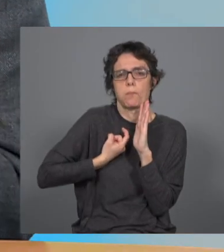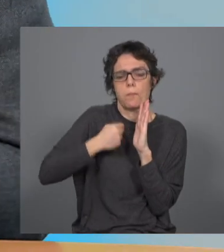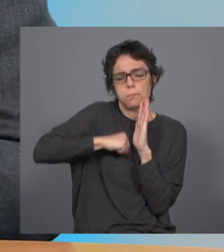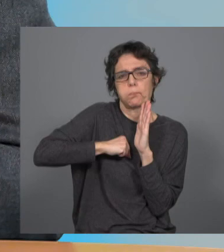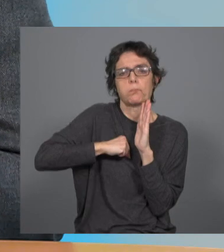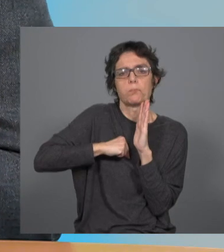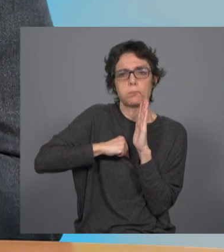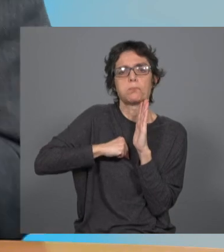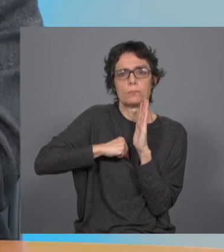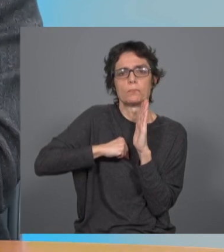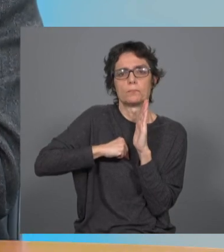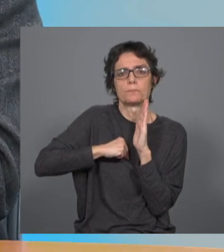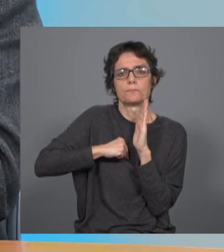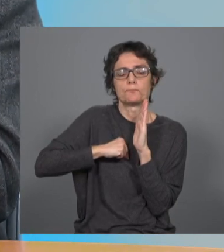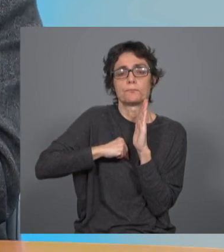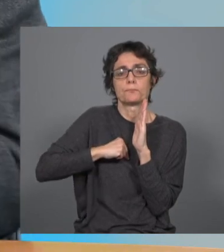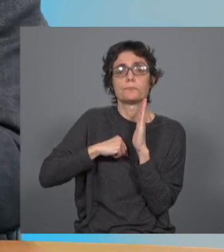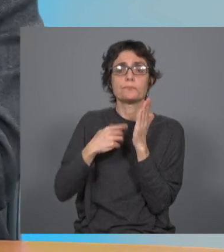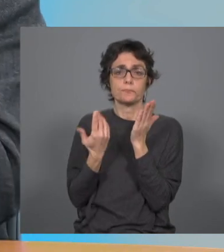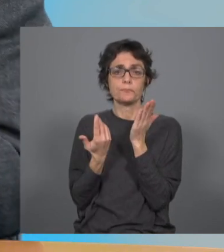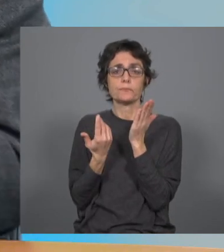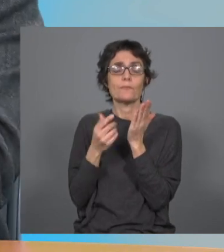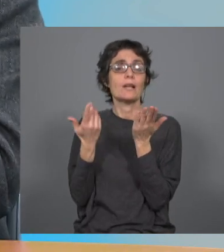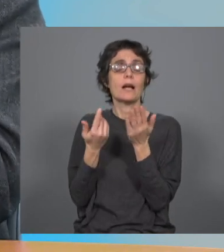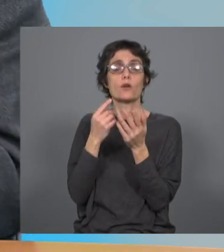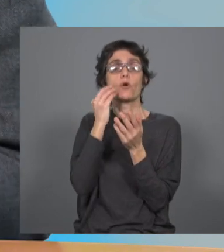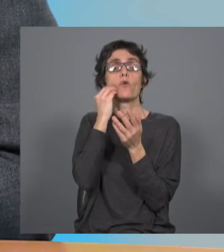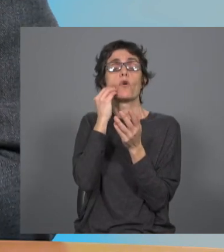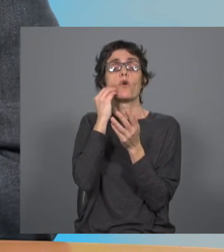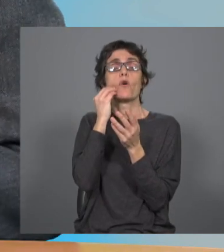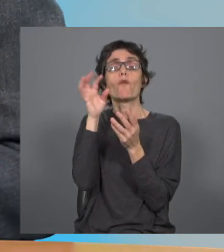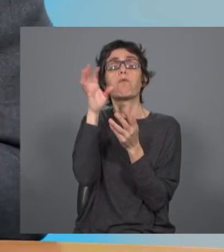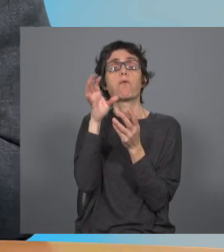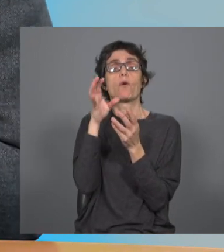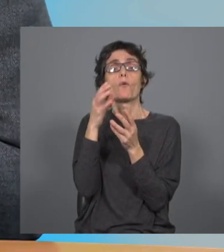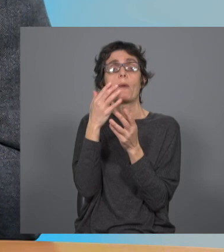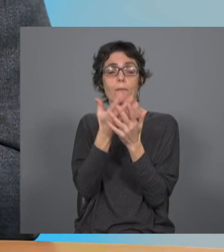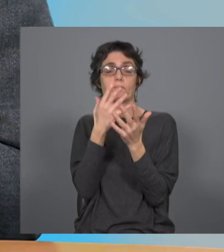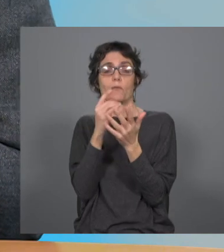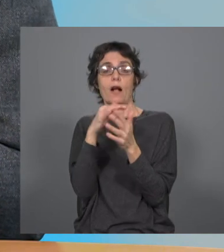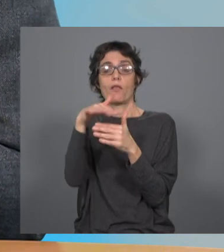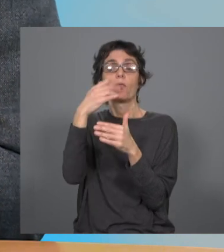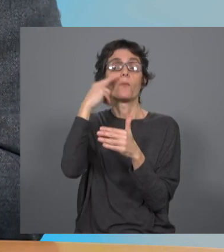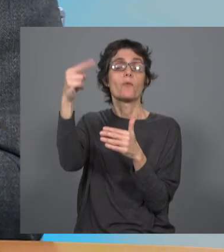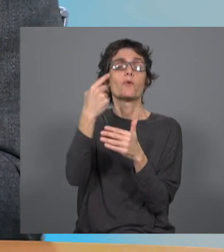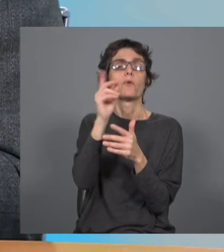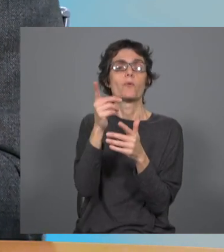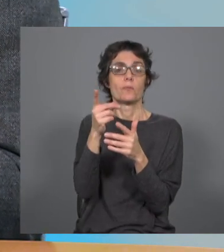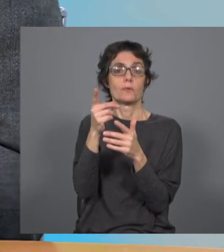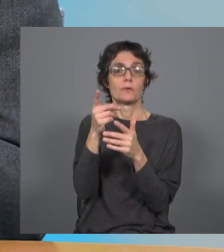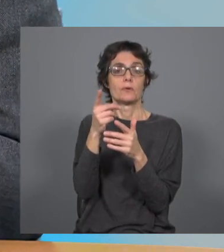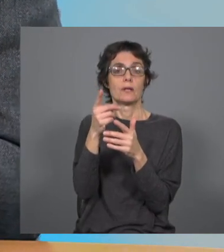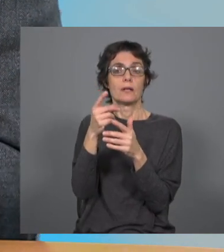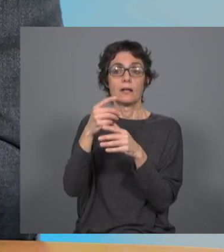Obviamente, exterioriza-se para fora, nos nossos gestos, na nossa forma de viver, mas obviamente ela tem que encontrar raízes no nosso próprio interior.